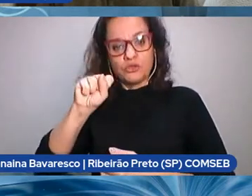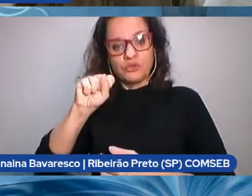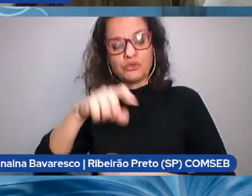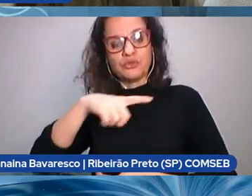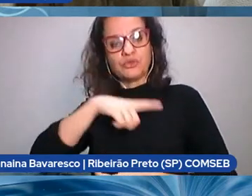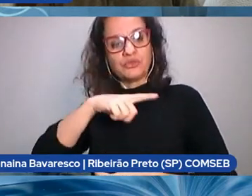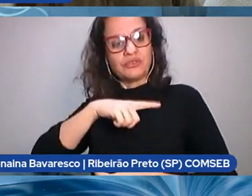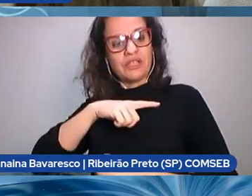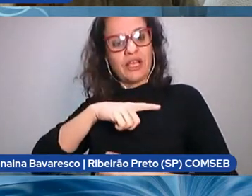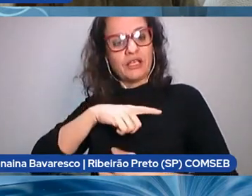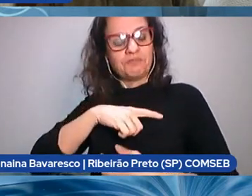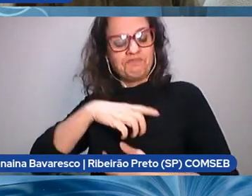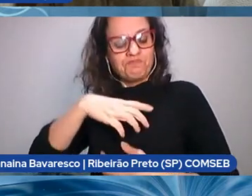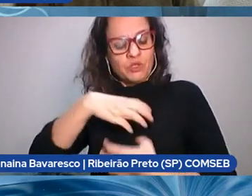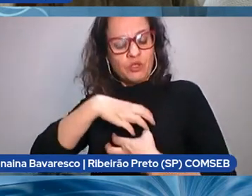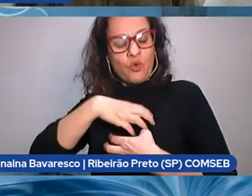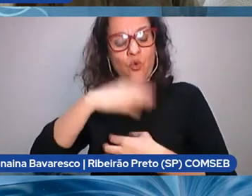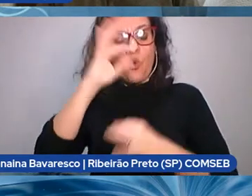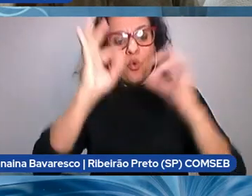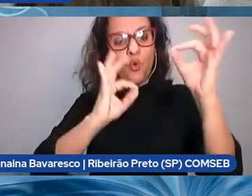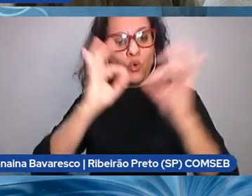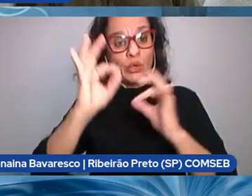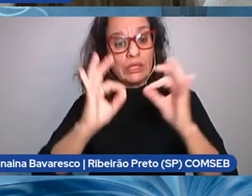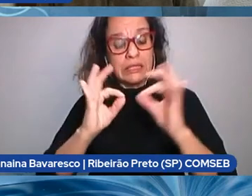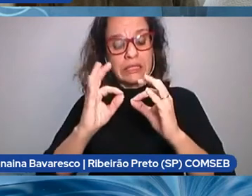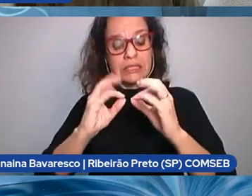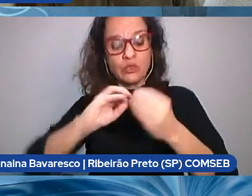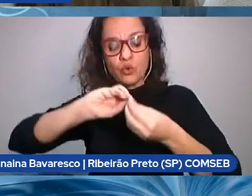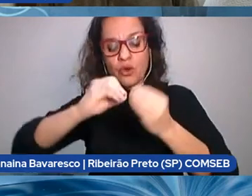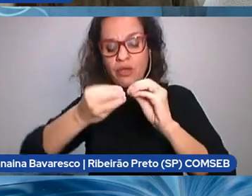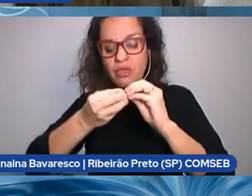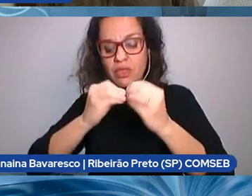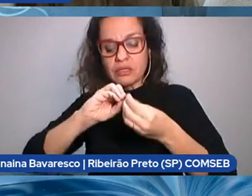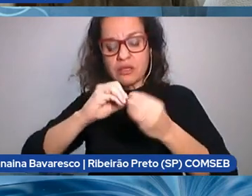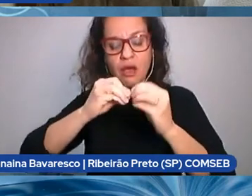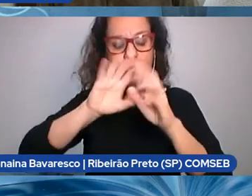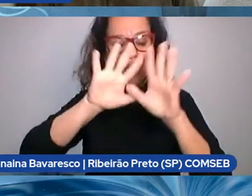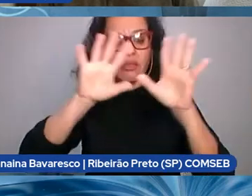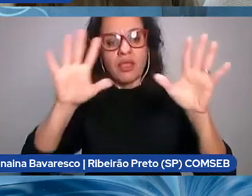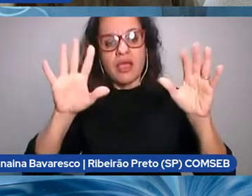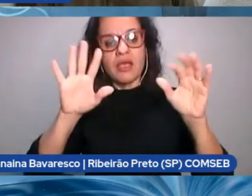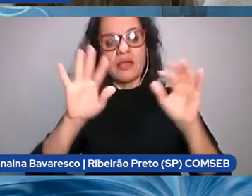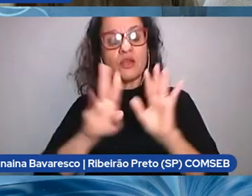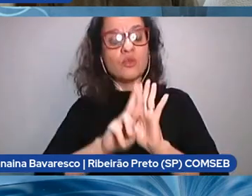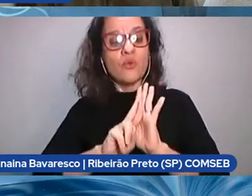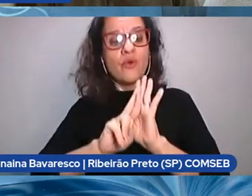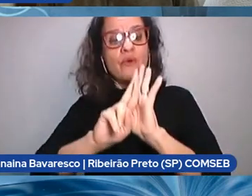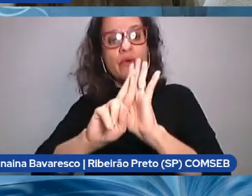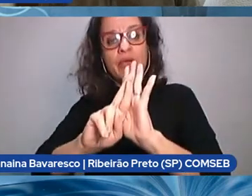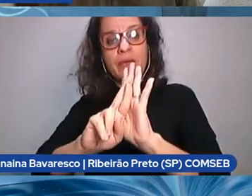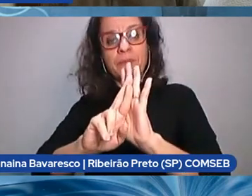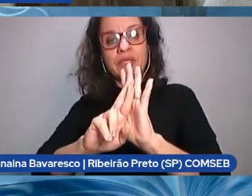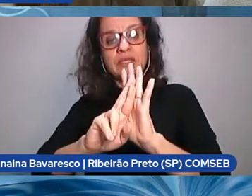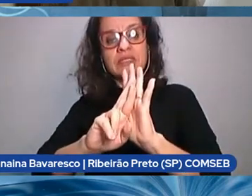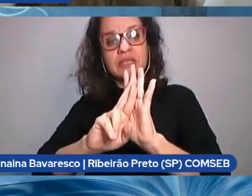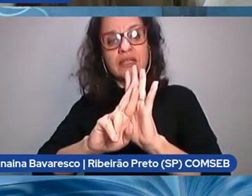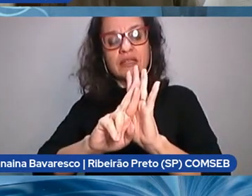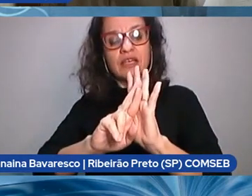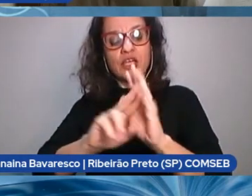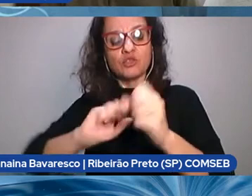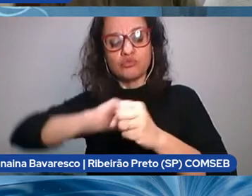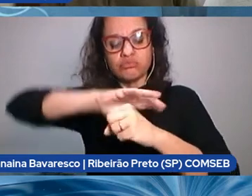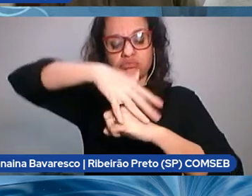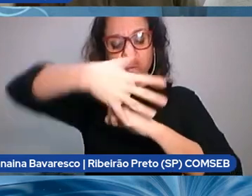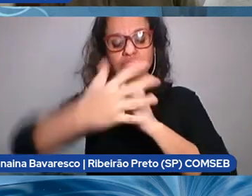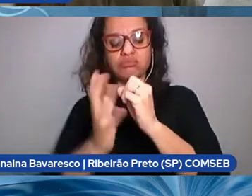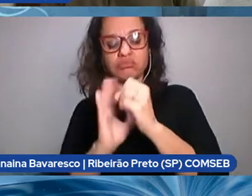o organizador dessa matéria com o viés aí de representar algum estágio bem próximo do fluido cósmico